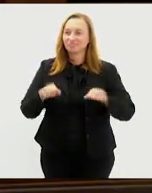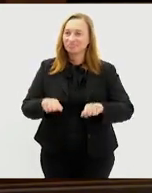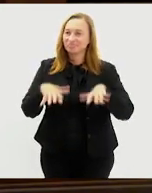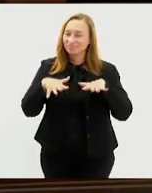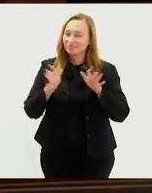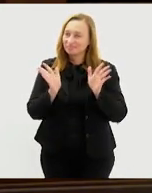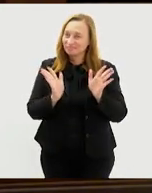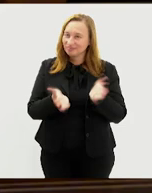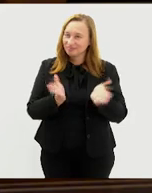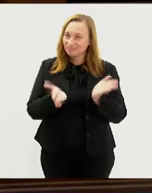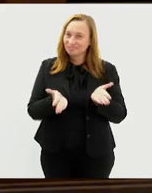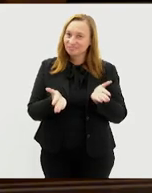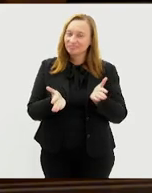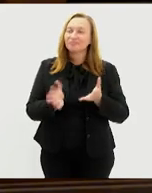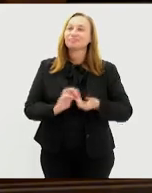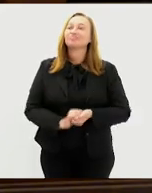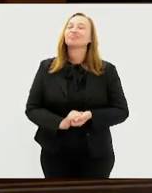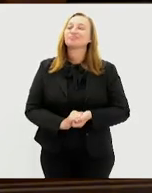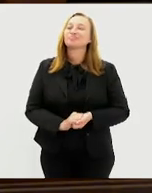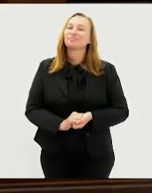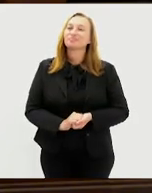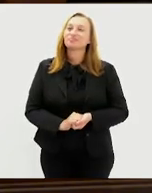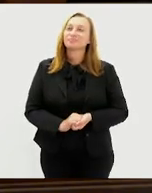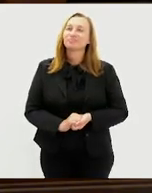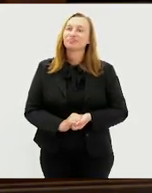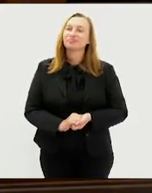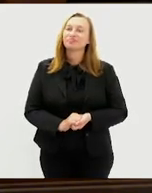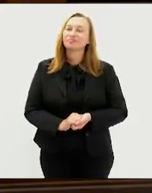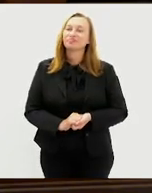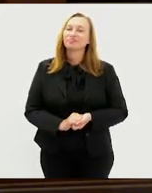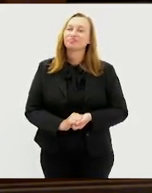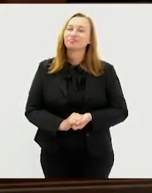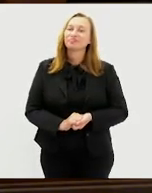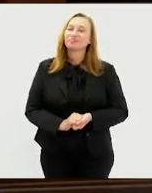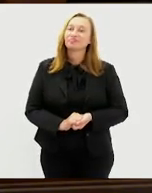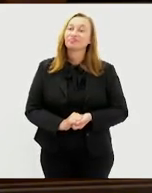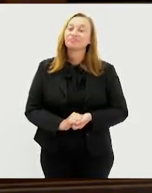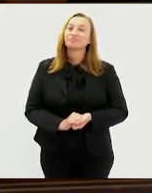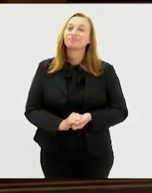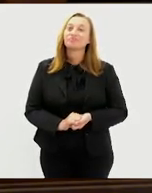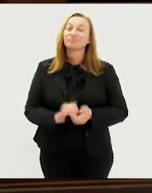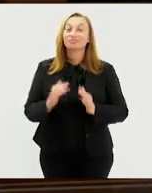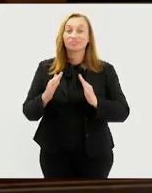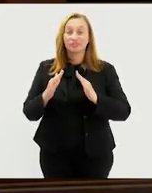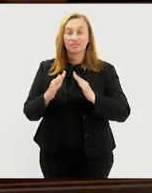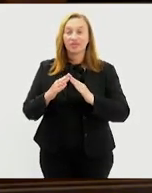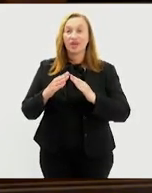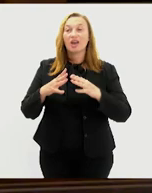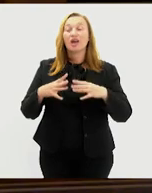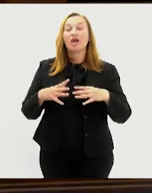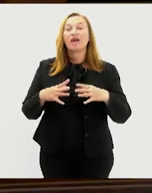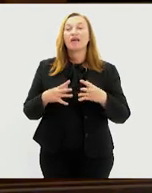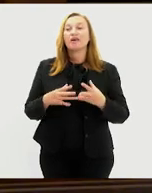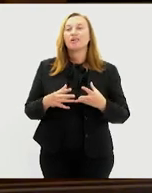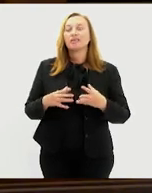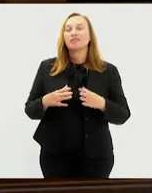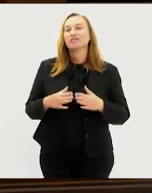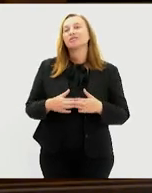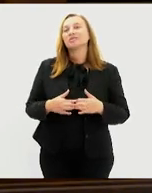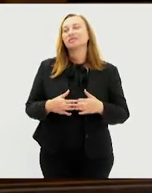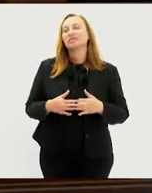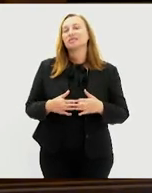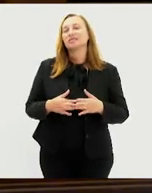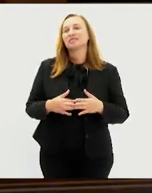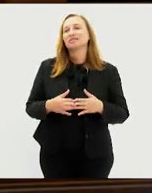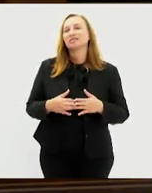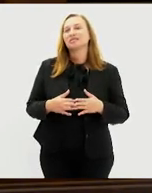definiu claramente que esta é uma casa Palácio Tiradentes absolutamente